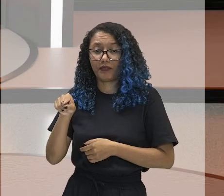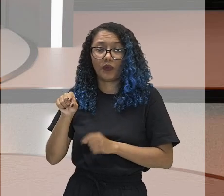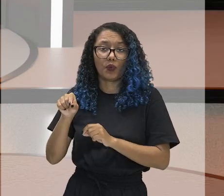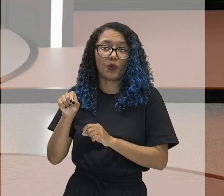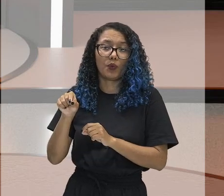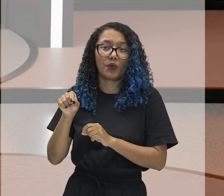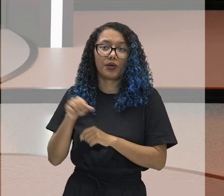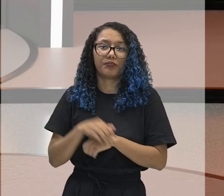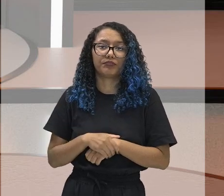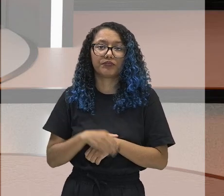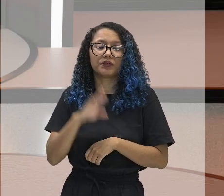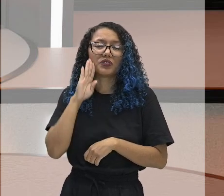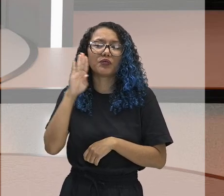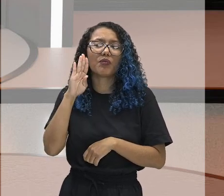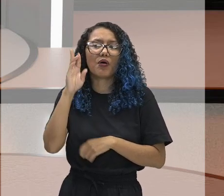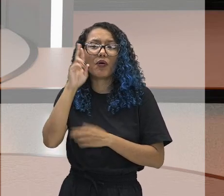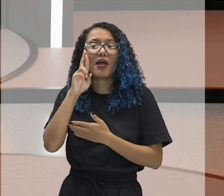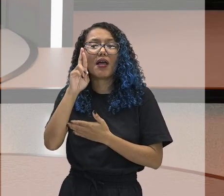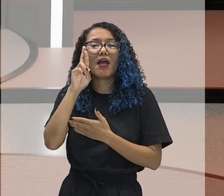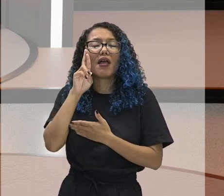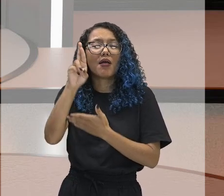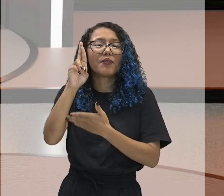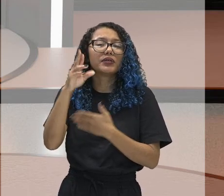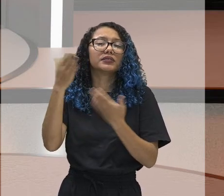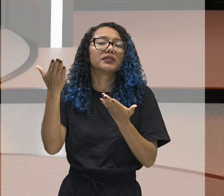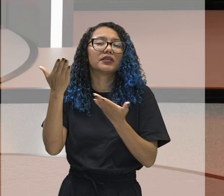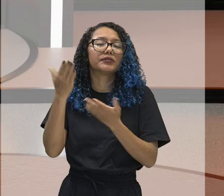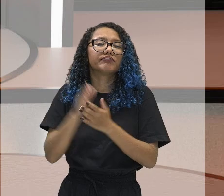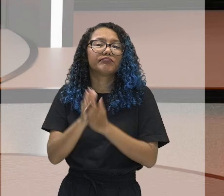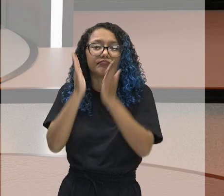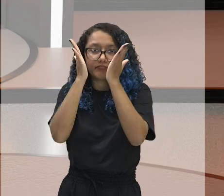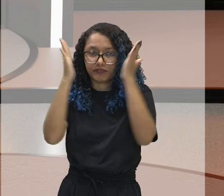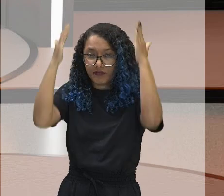principal expoente, seu representante maior, o Papa, que nada mais